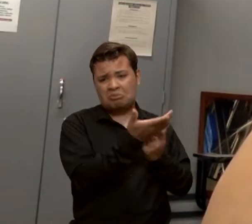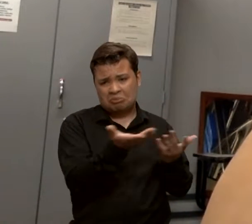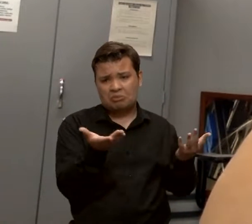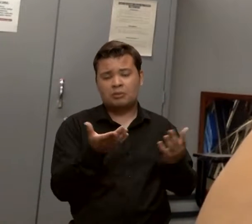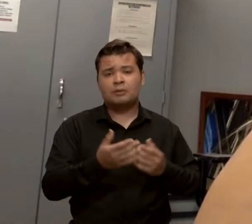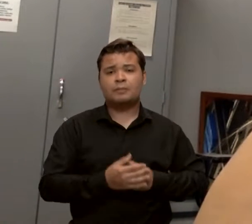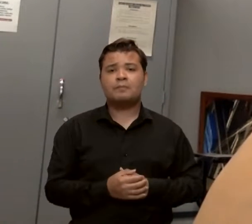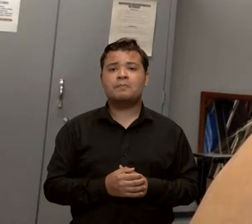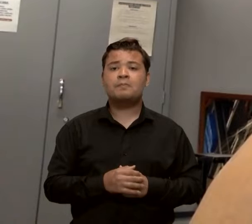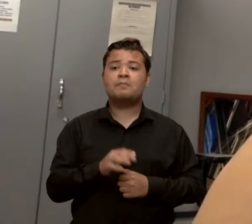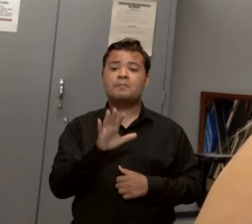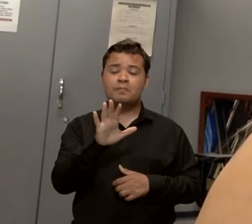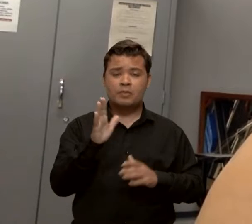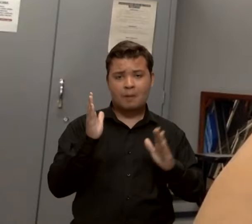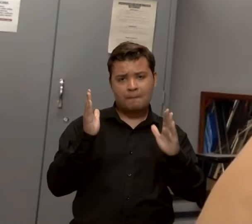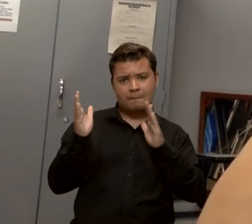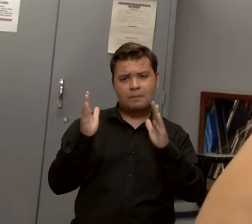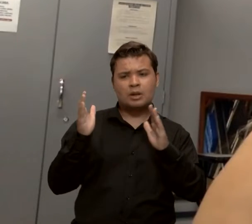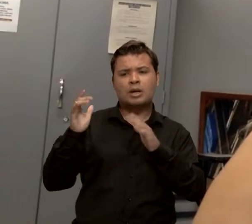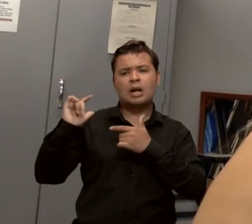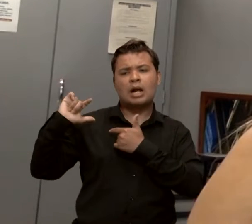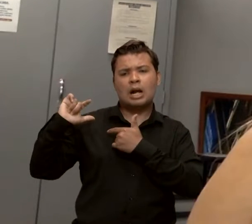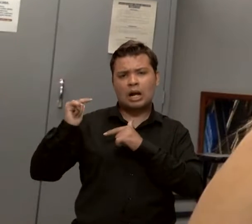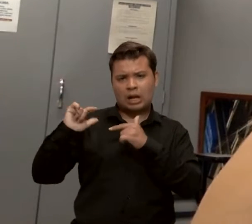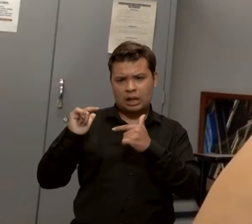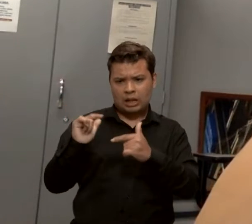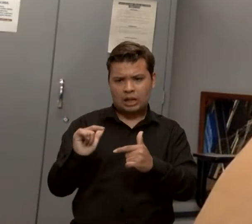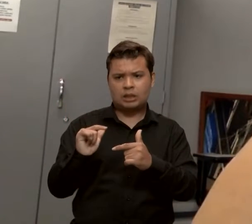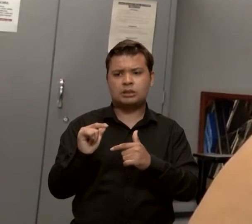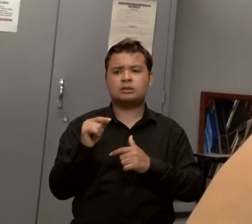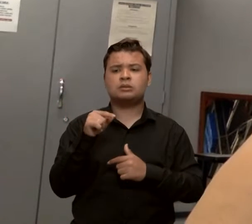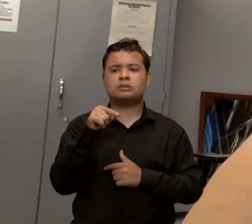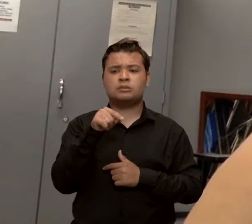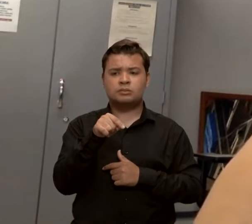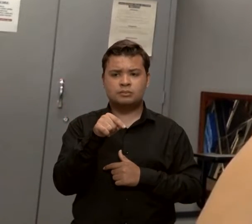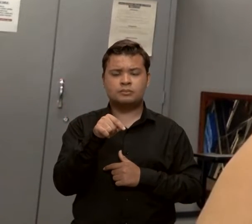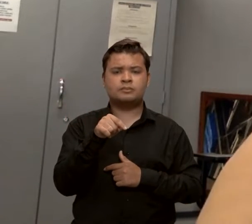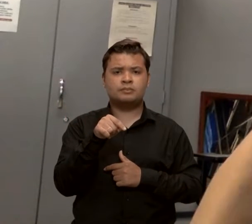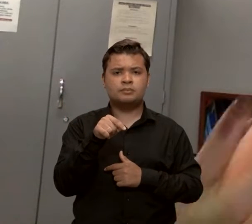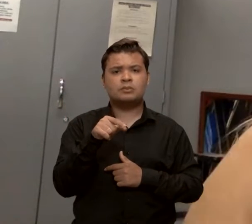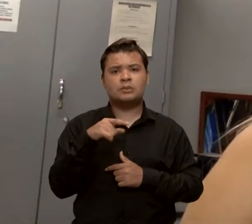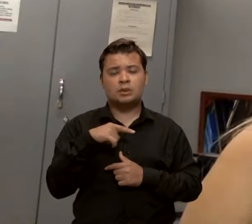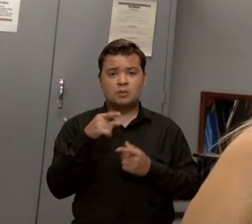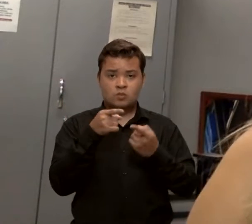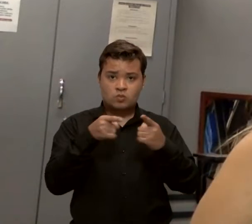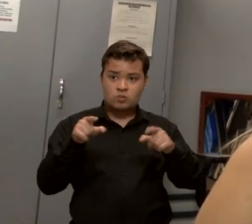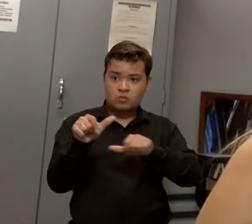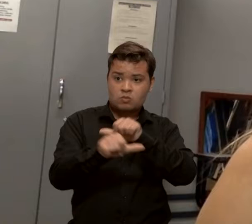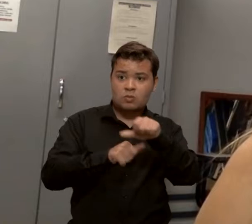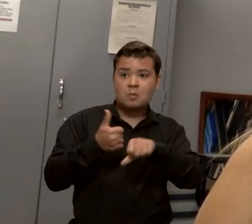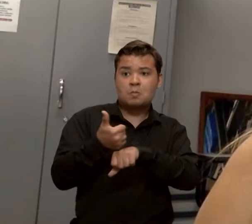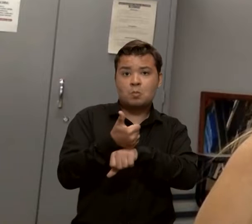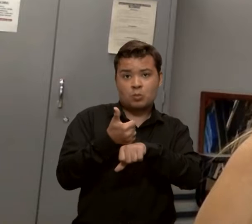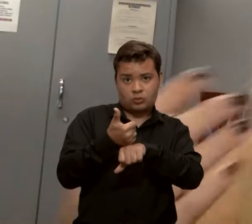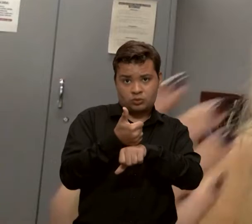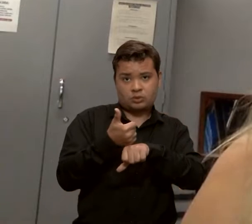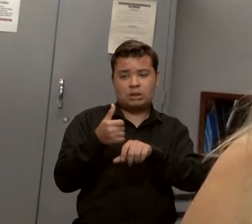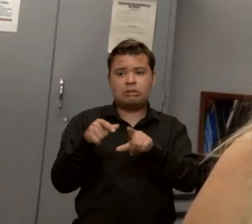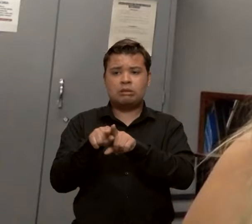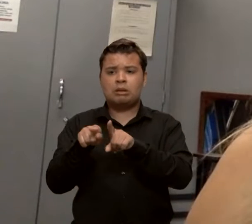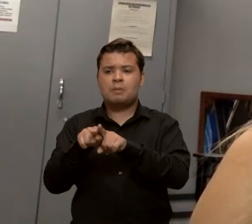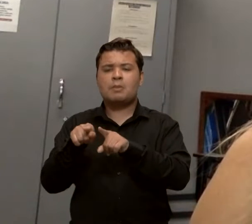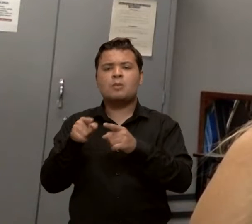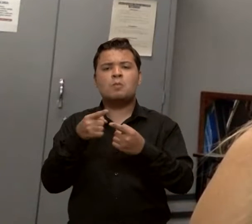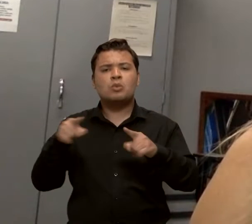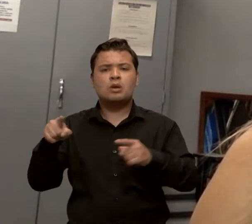Obviamente, desde o período clássico, o músico se torna profissional e as artes musicais, vamos dizer assim, passa a